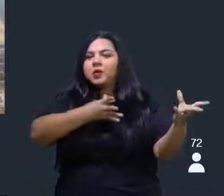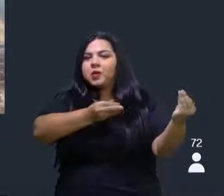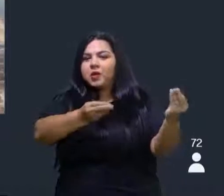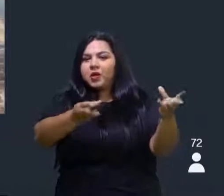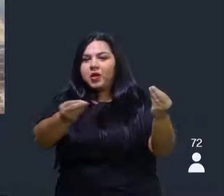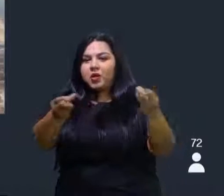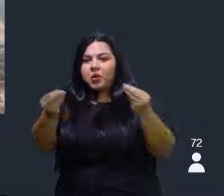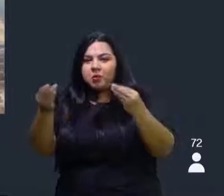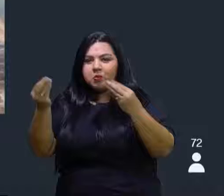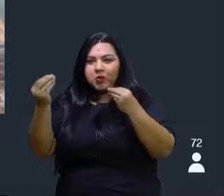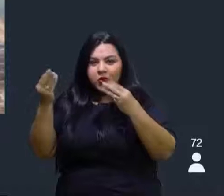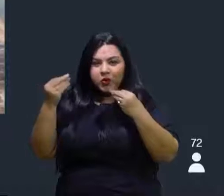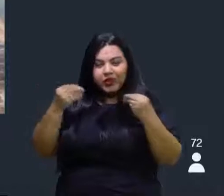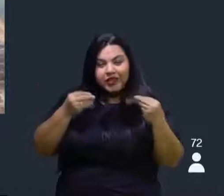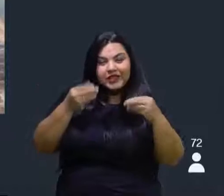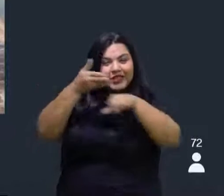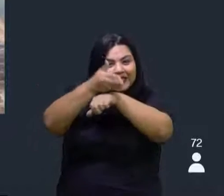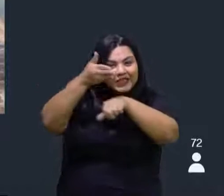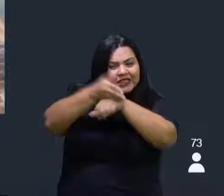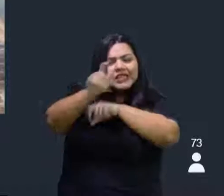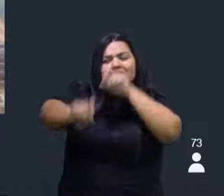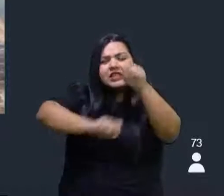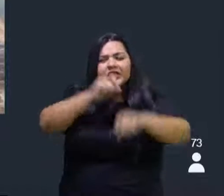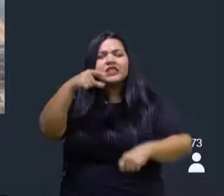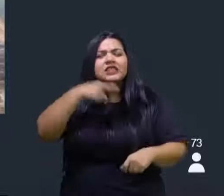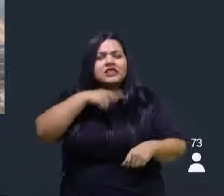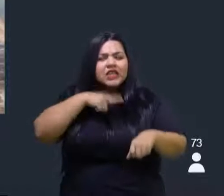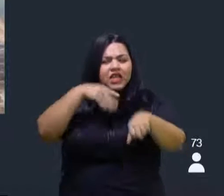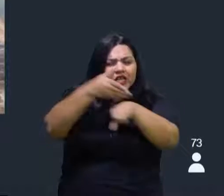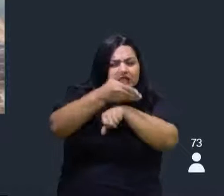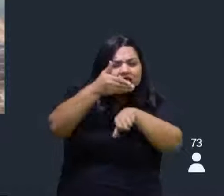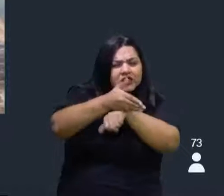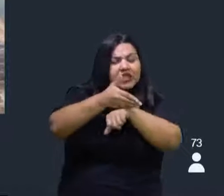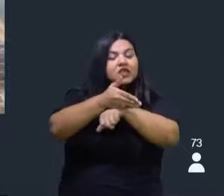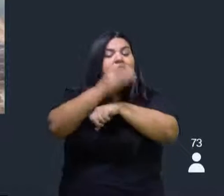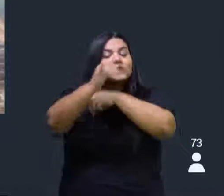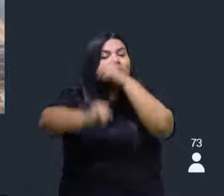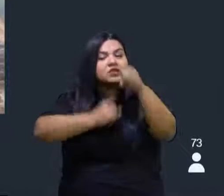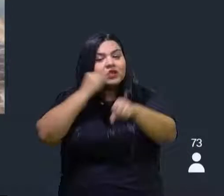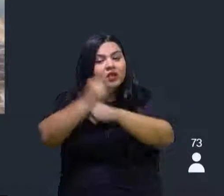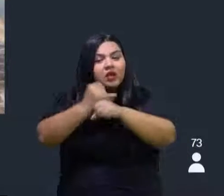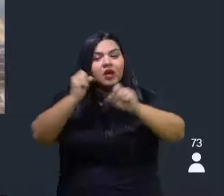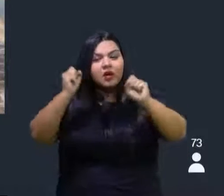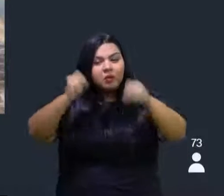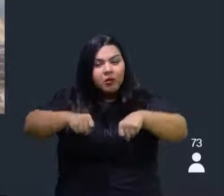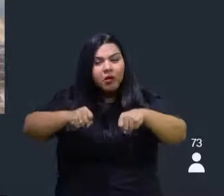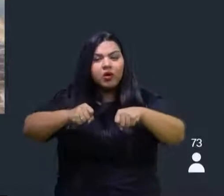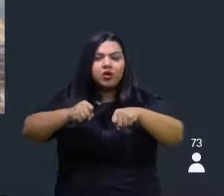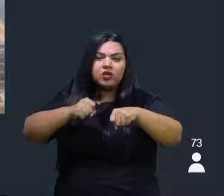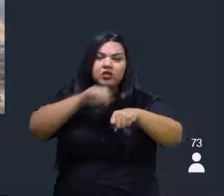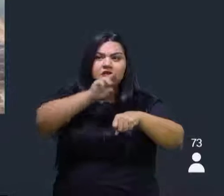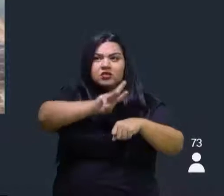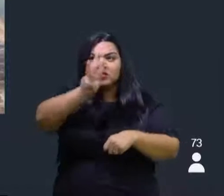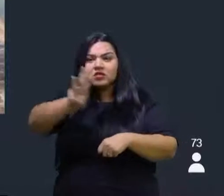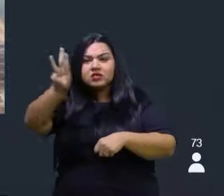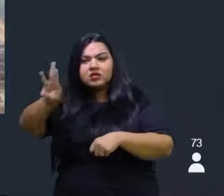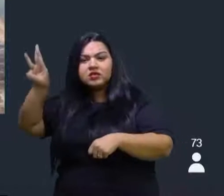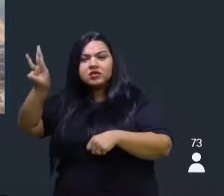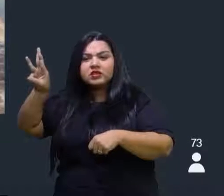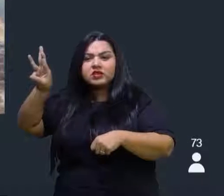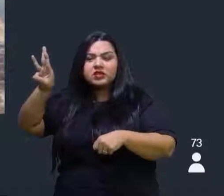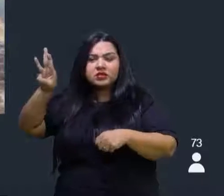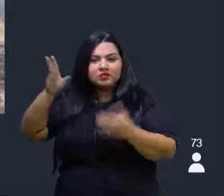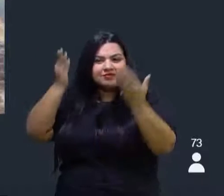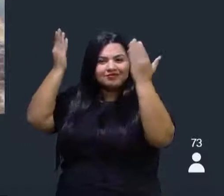muita participação. Quem tem acesso à internet, mas não consegue ler o código, pode acessar o site, que está aí, olha só,